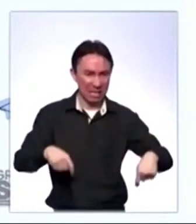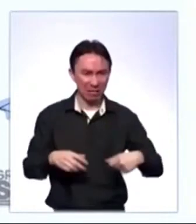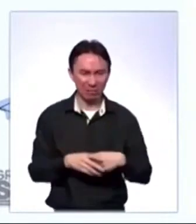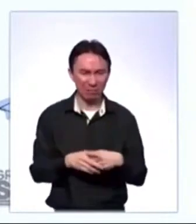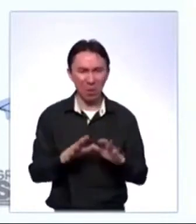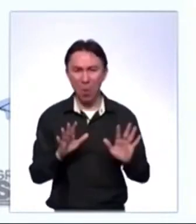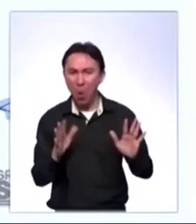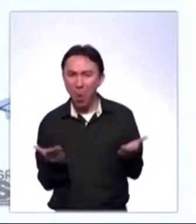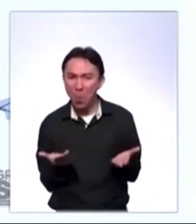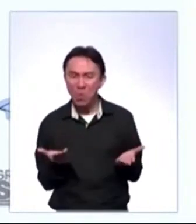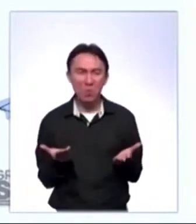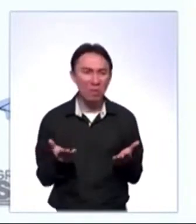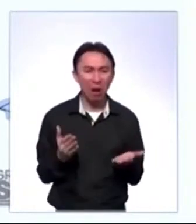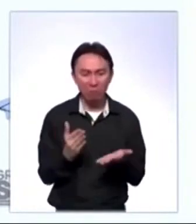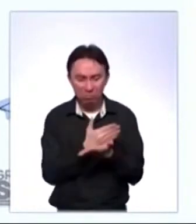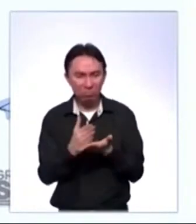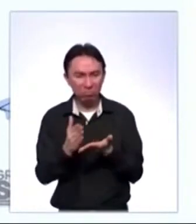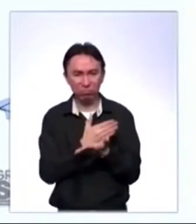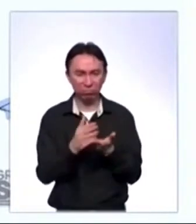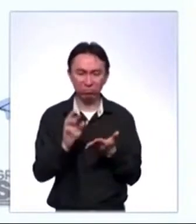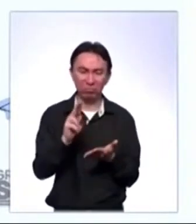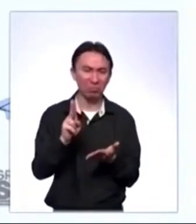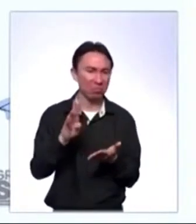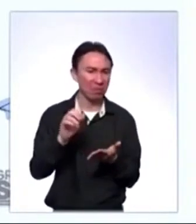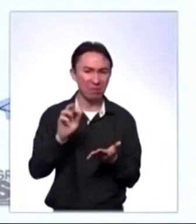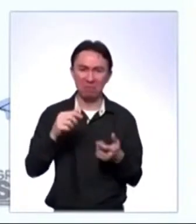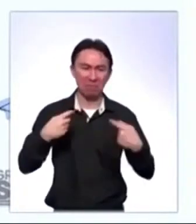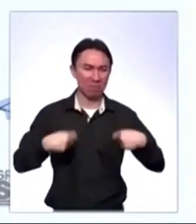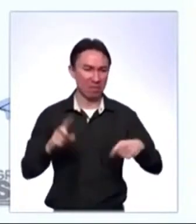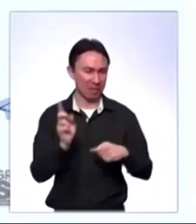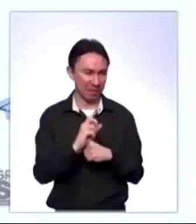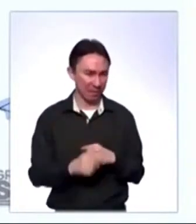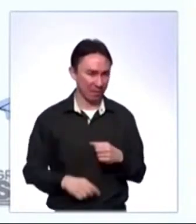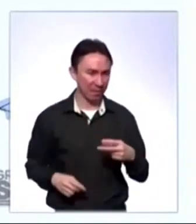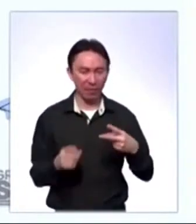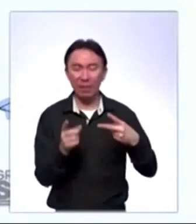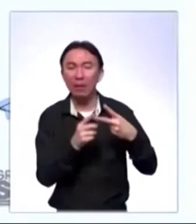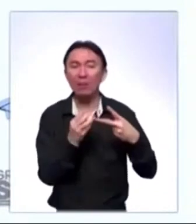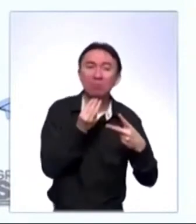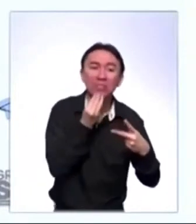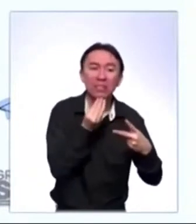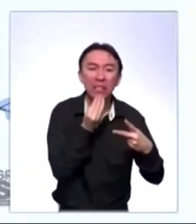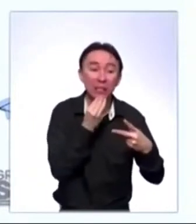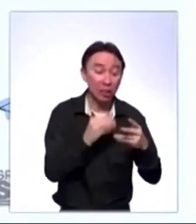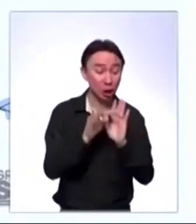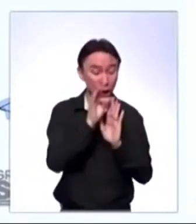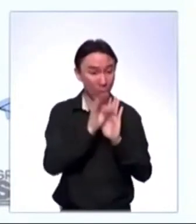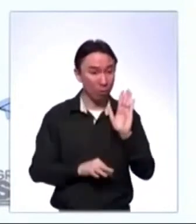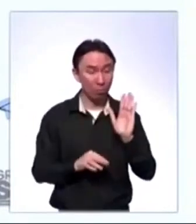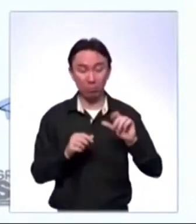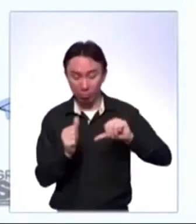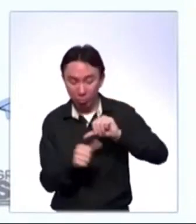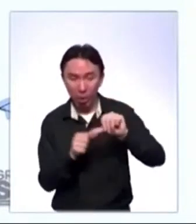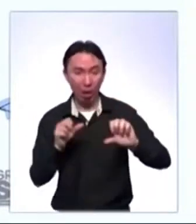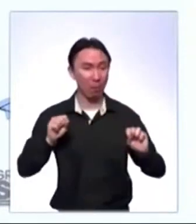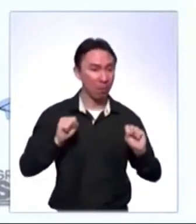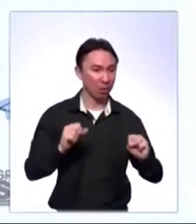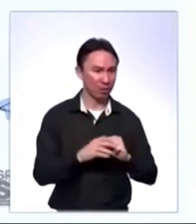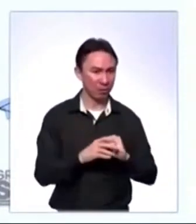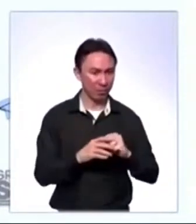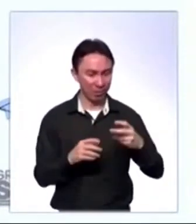dia. As peças são antigas. Possibilidade, porque o texto pode ser mudado, assim como os outros elementos. Letra